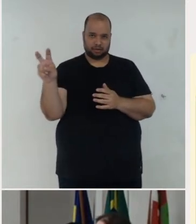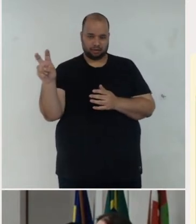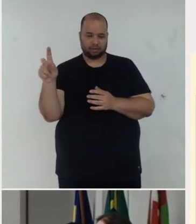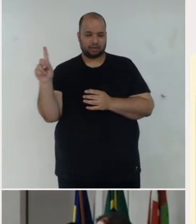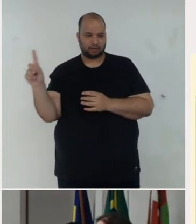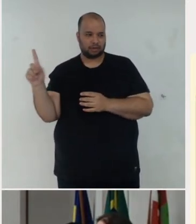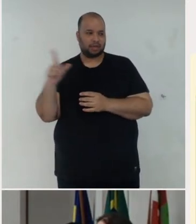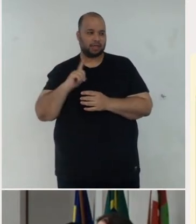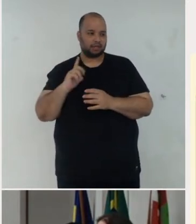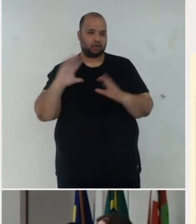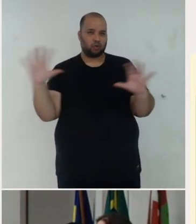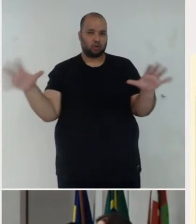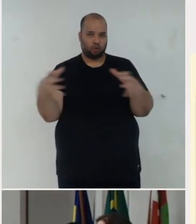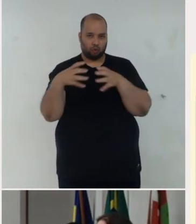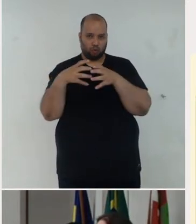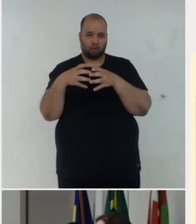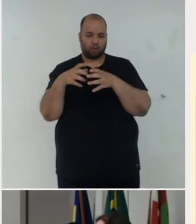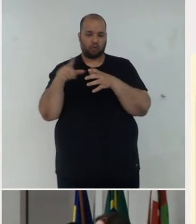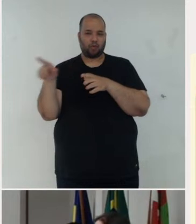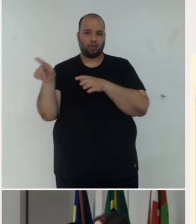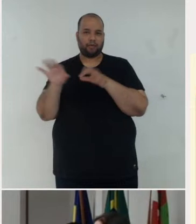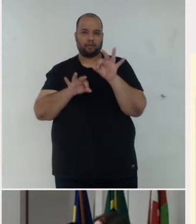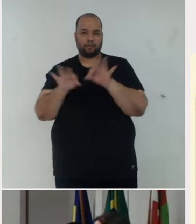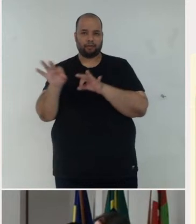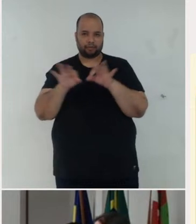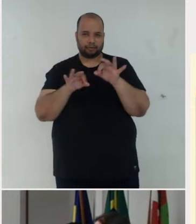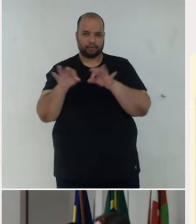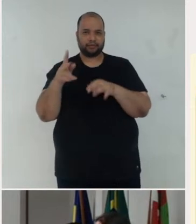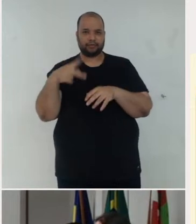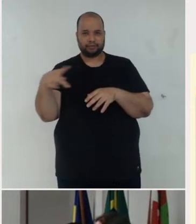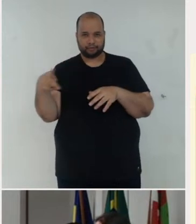Eles faziam parte, junto com mais alguns professores, do